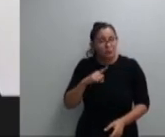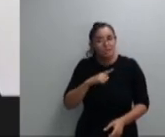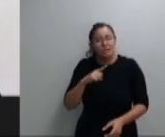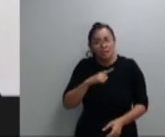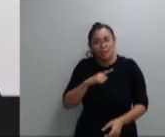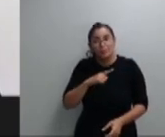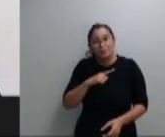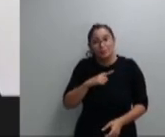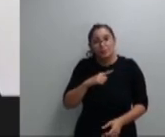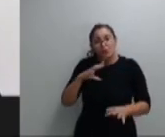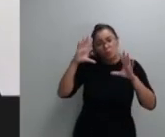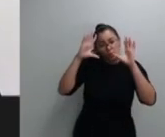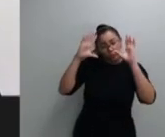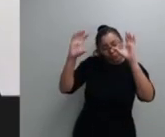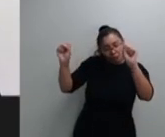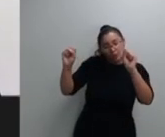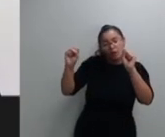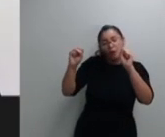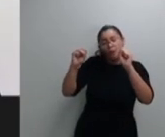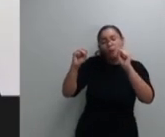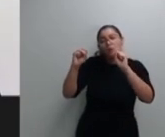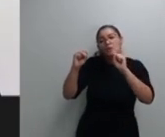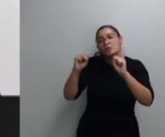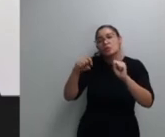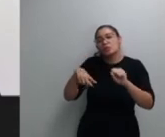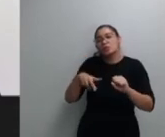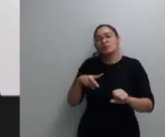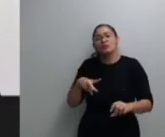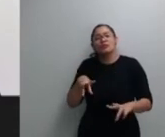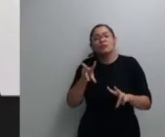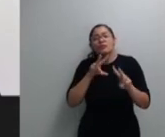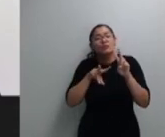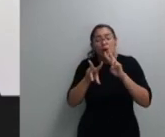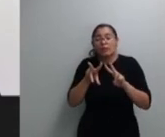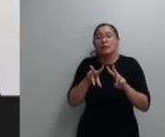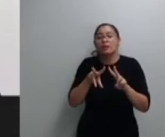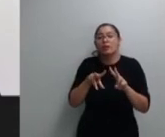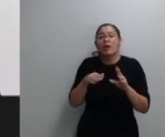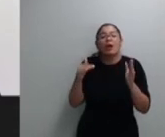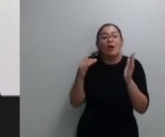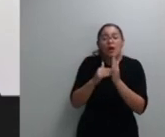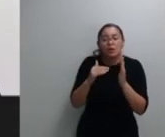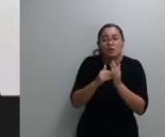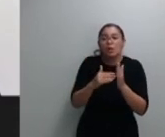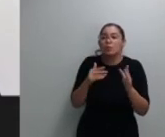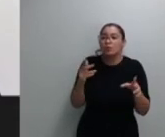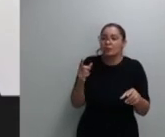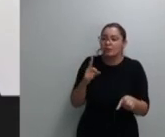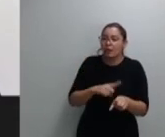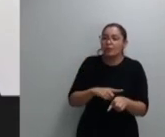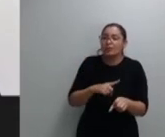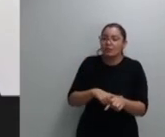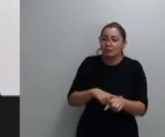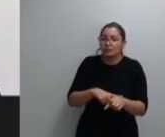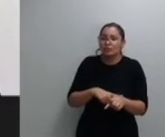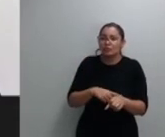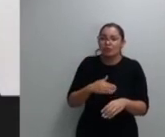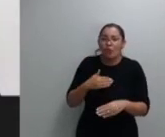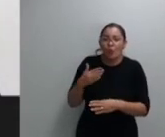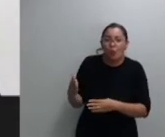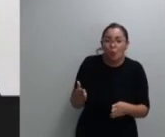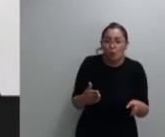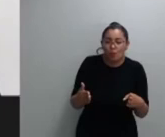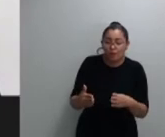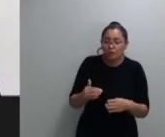tribunal de contas e considerando esse marco até o momento da glosa teria transcorrido prazo superior